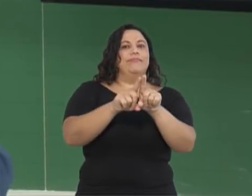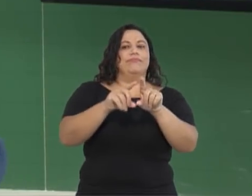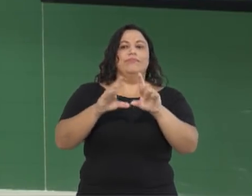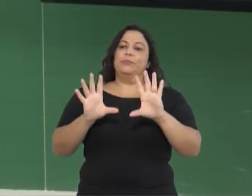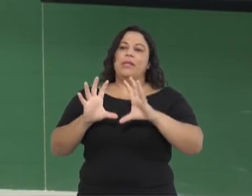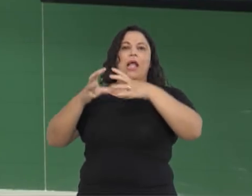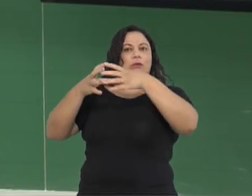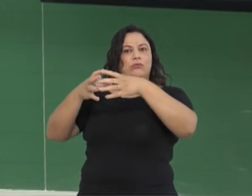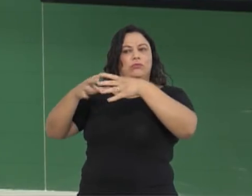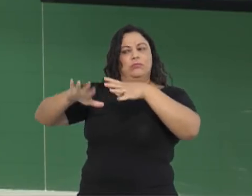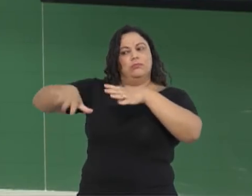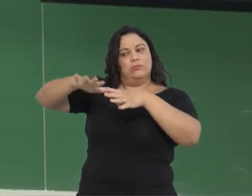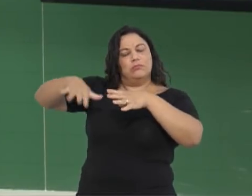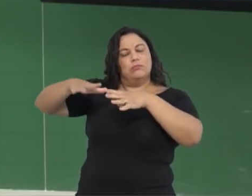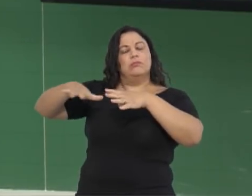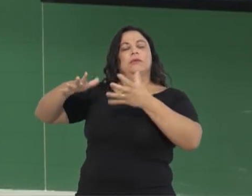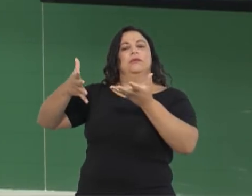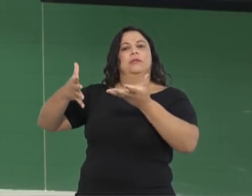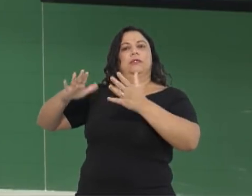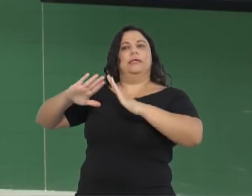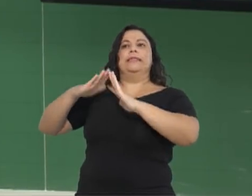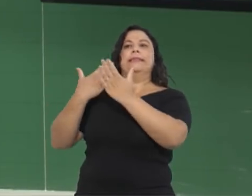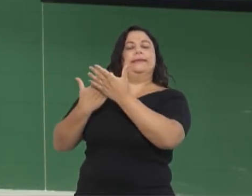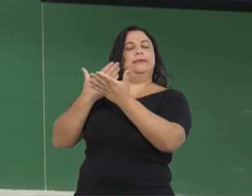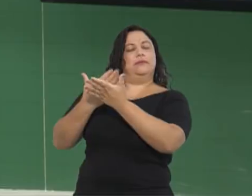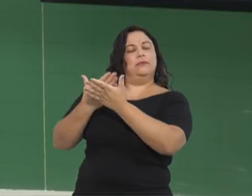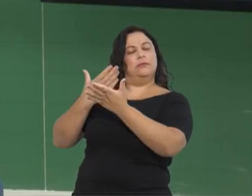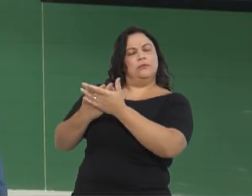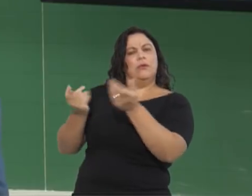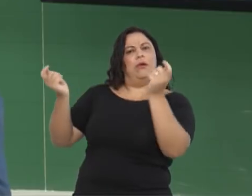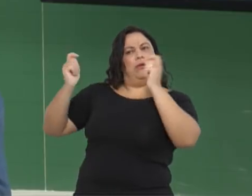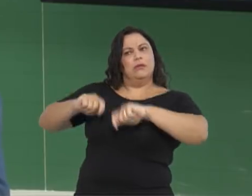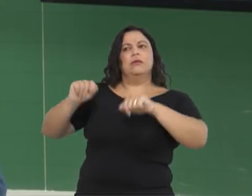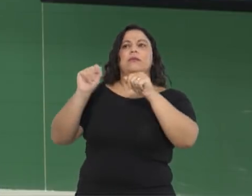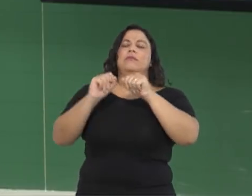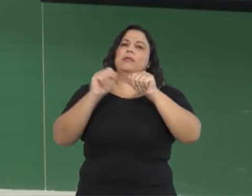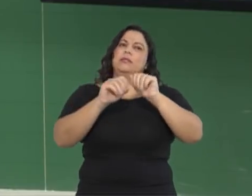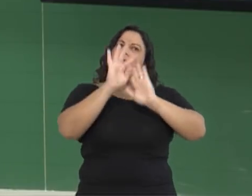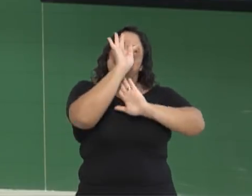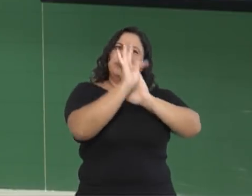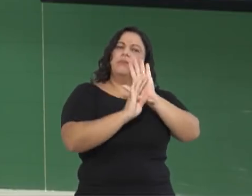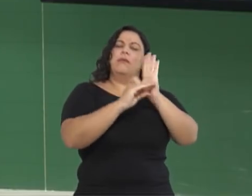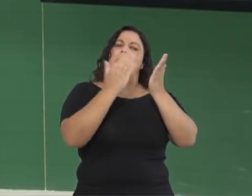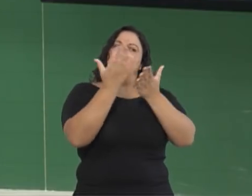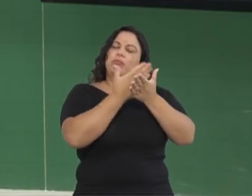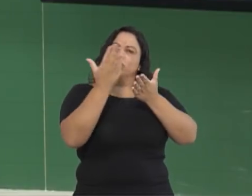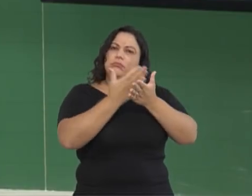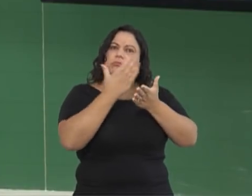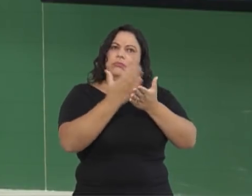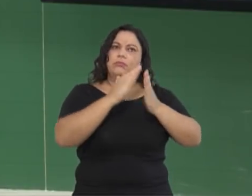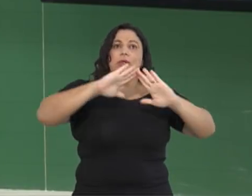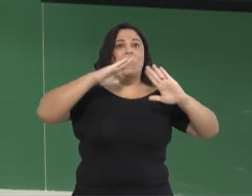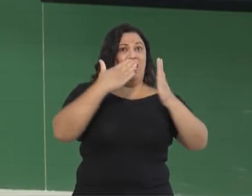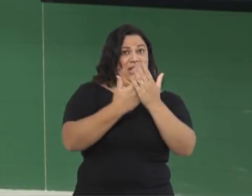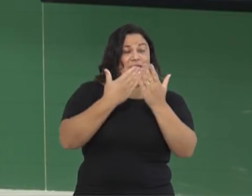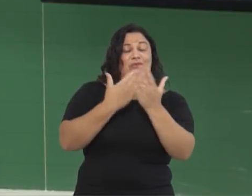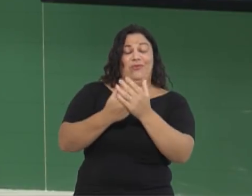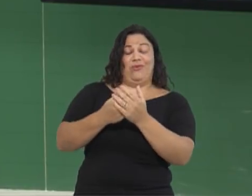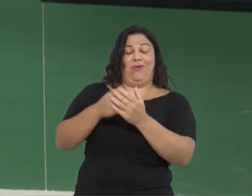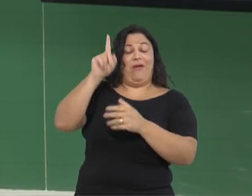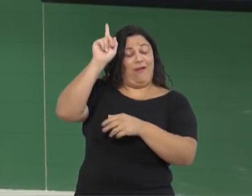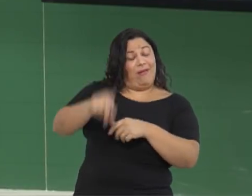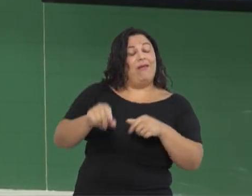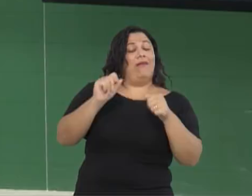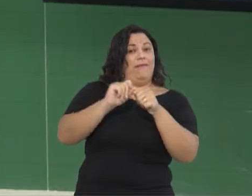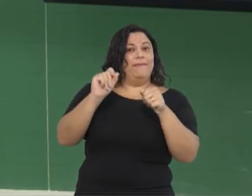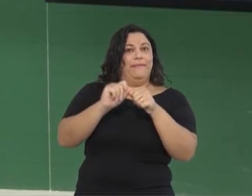um livrozinho, né, uma atividade relacionada da turma. Então, a escola de vocês faz isso, ela